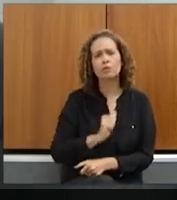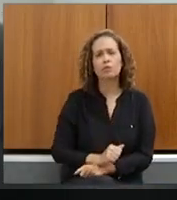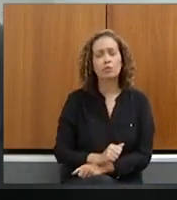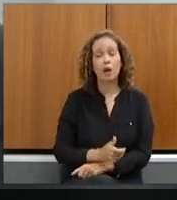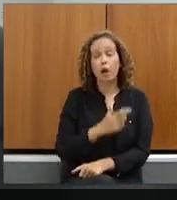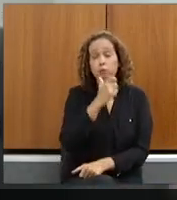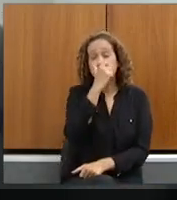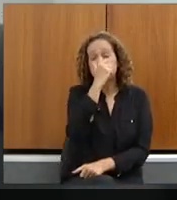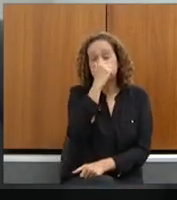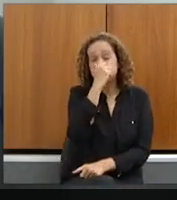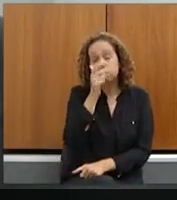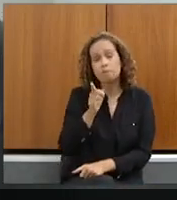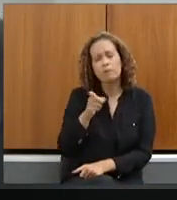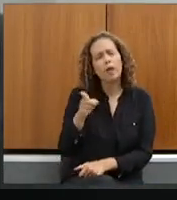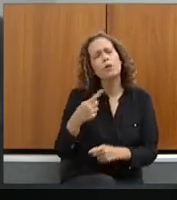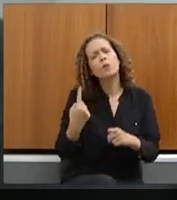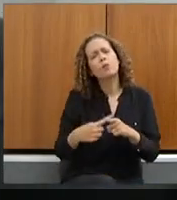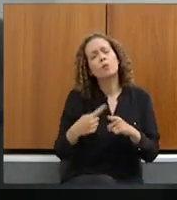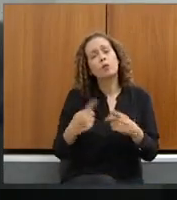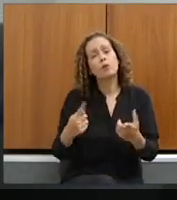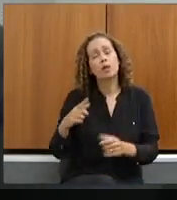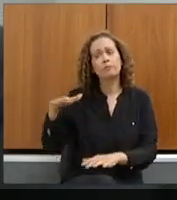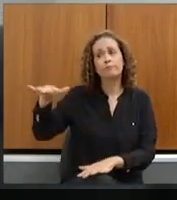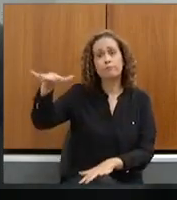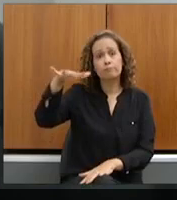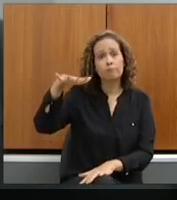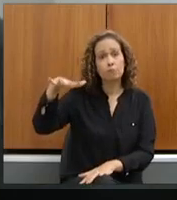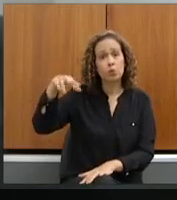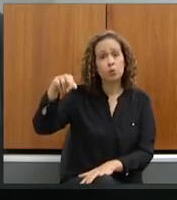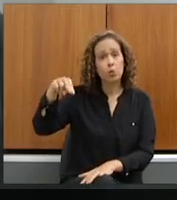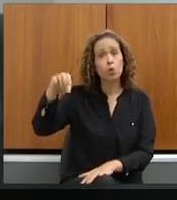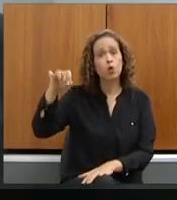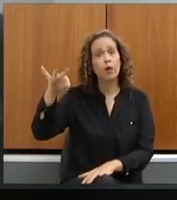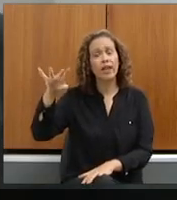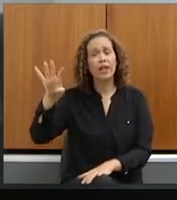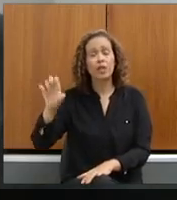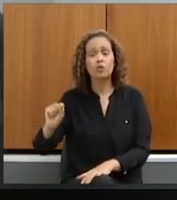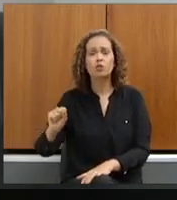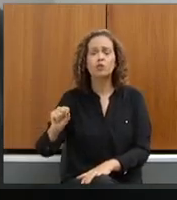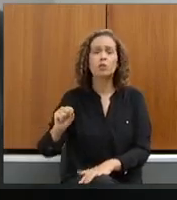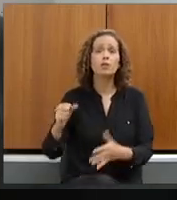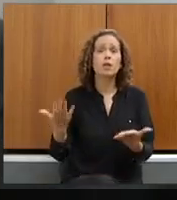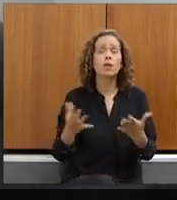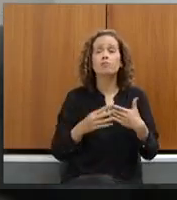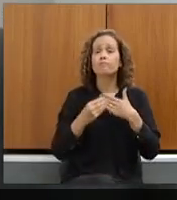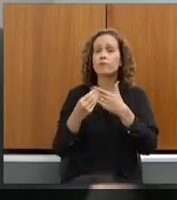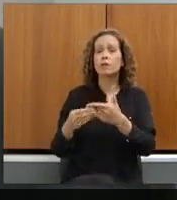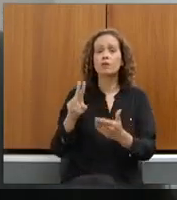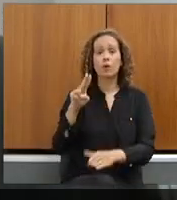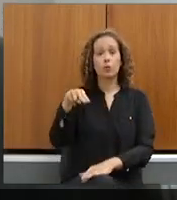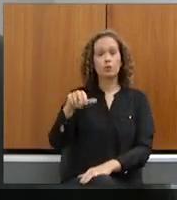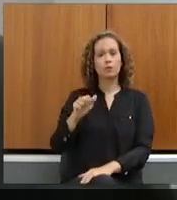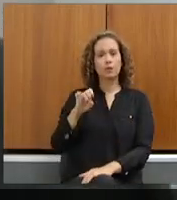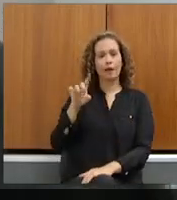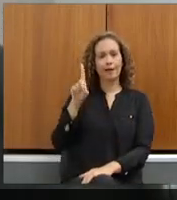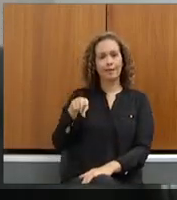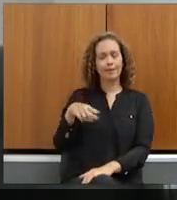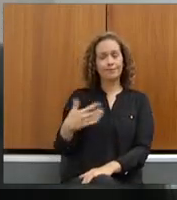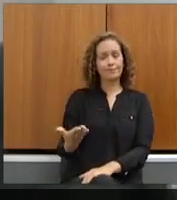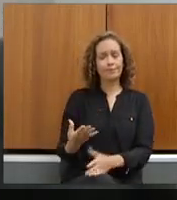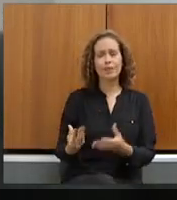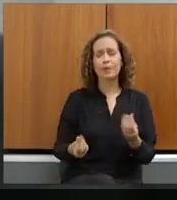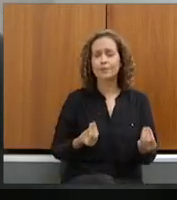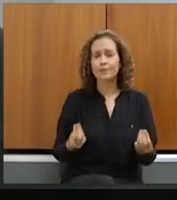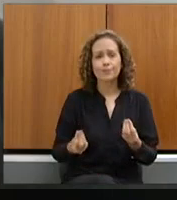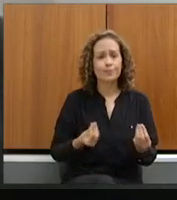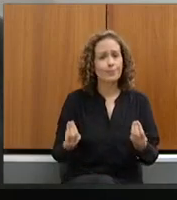super lotado o que contra o Noroeste mas não gente leva todo mundo aí né e Impacto já não estão